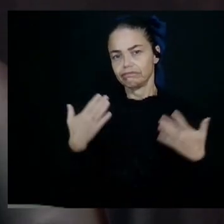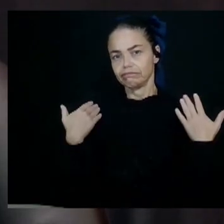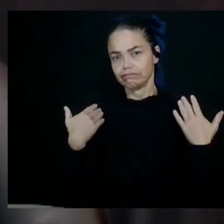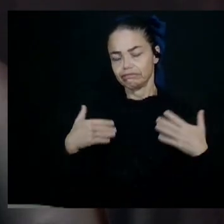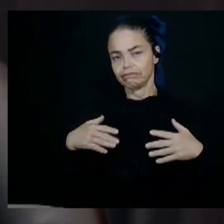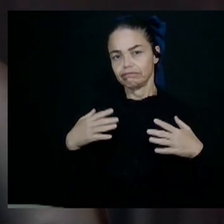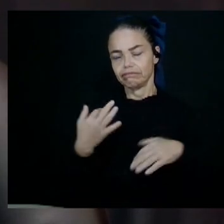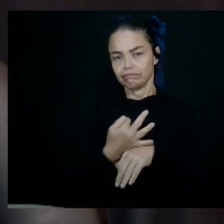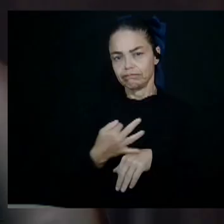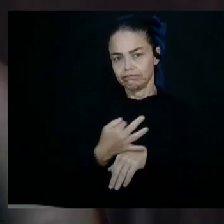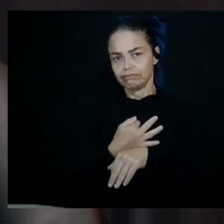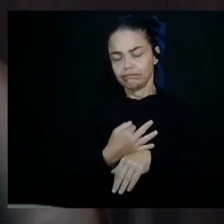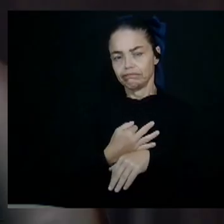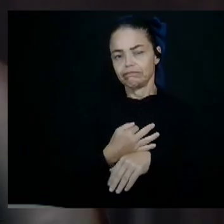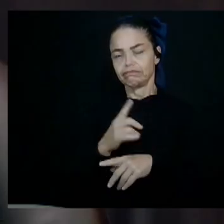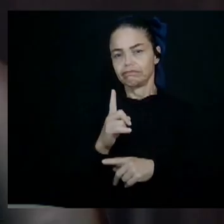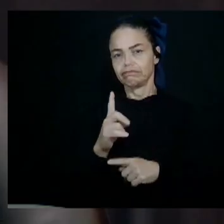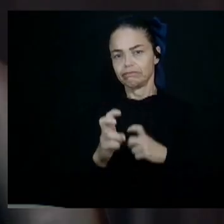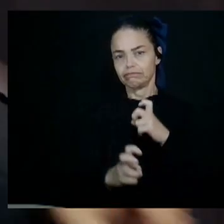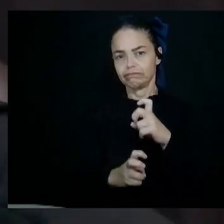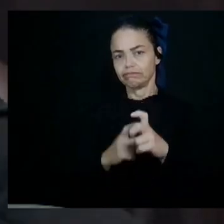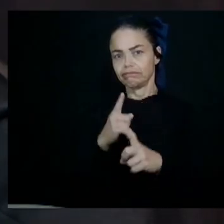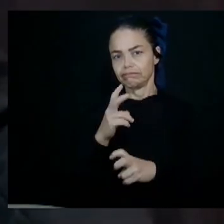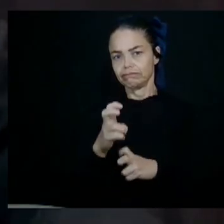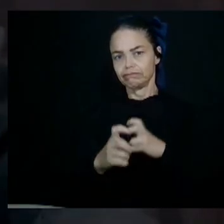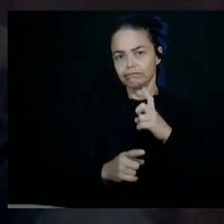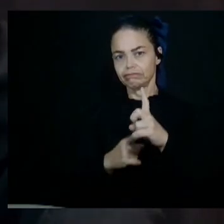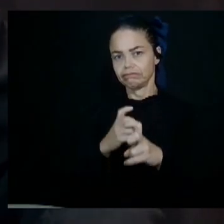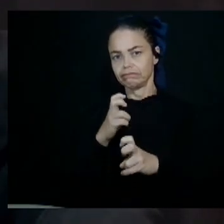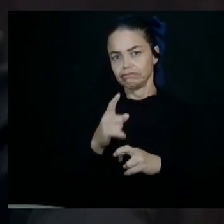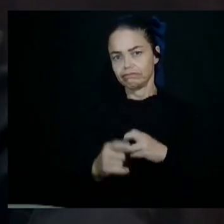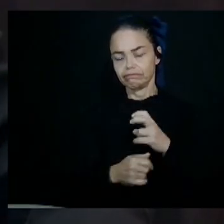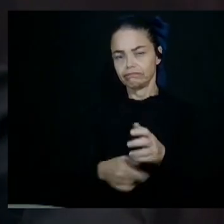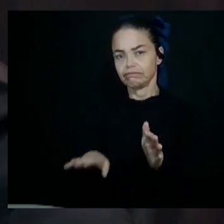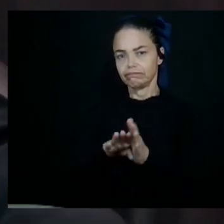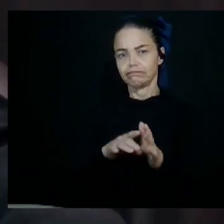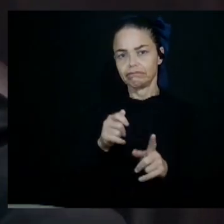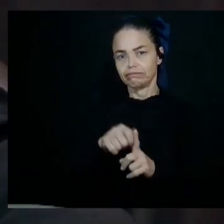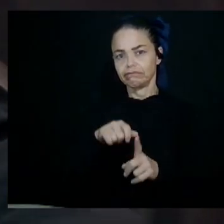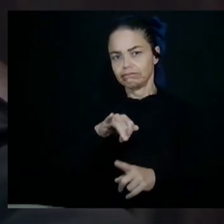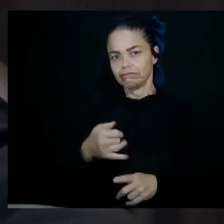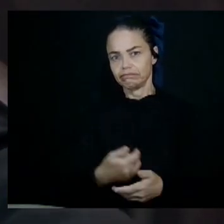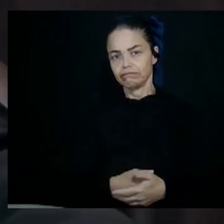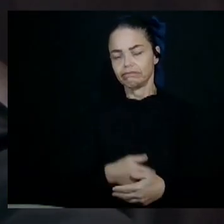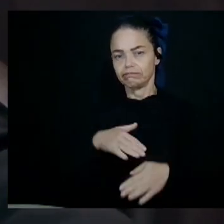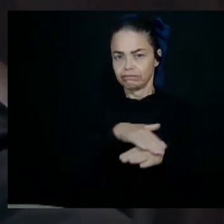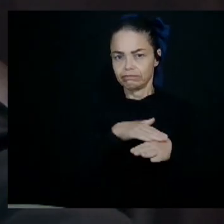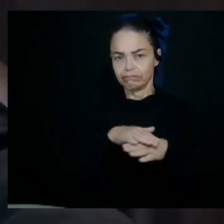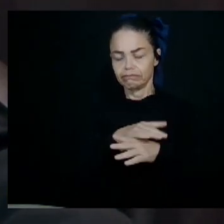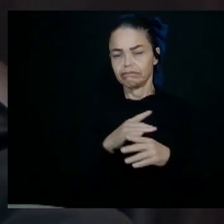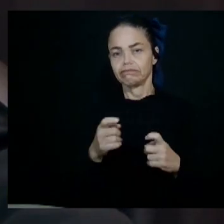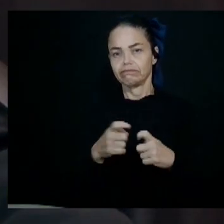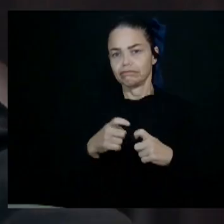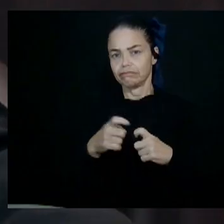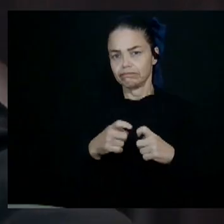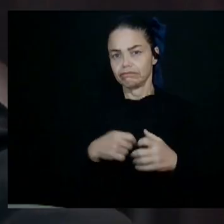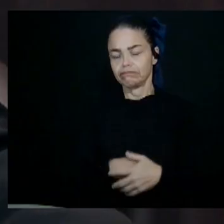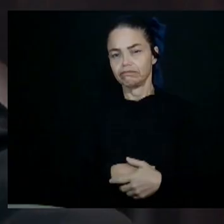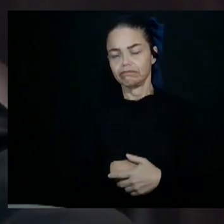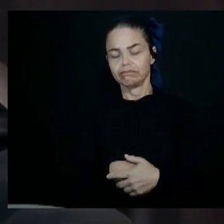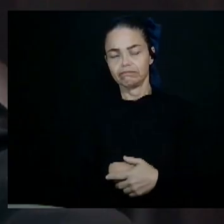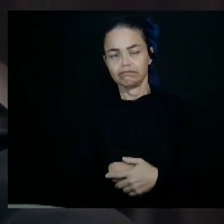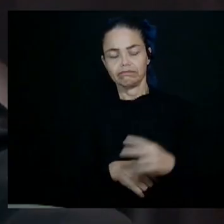15 dias. Quando eu voltei em janeiro, eu entrei e comecei a conversar com o médico. Ele virou para mim e